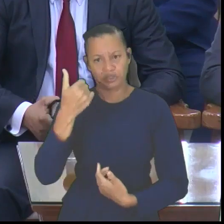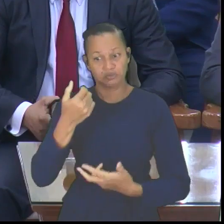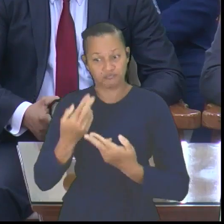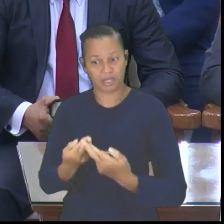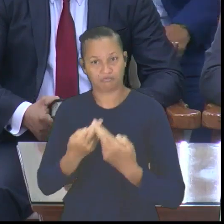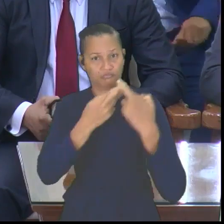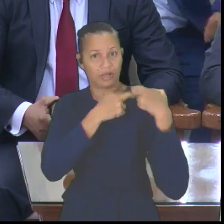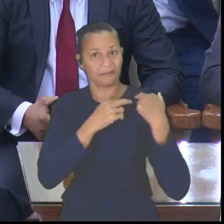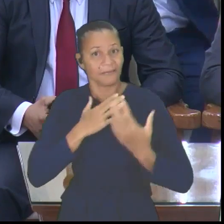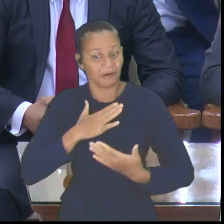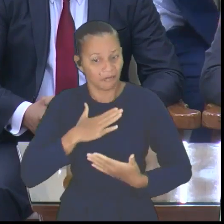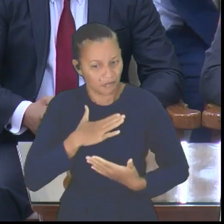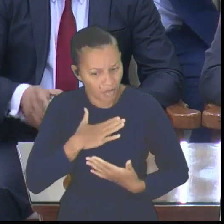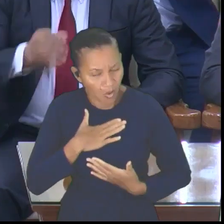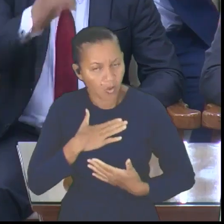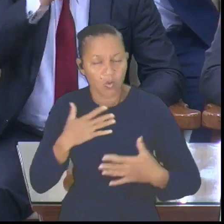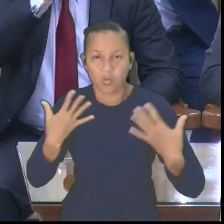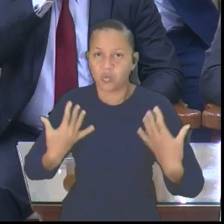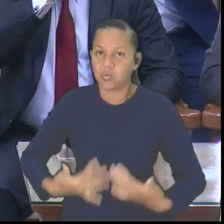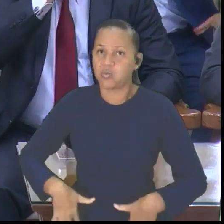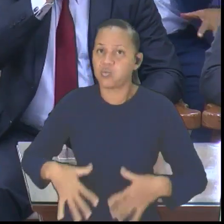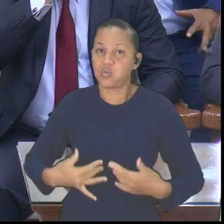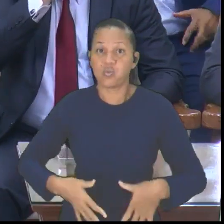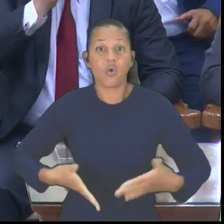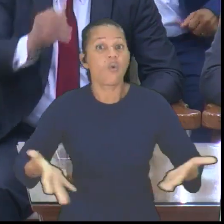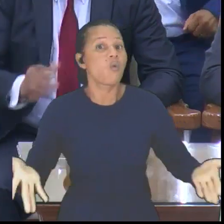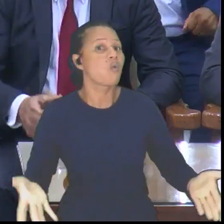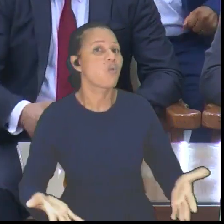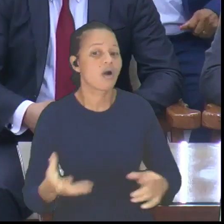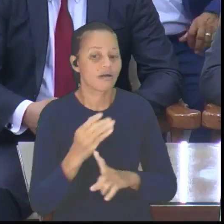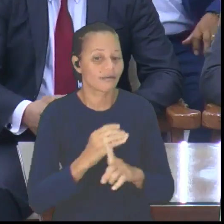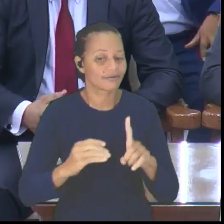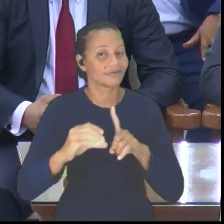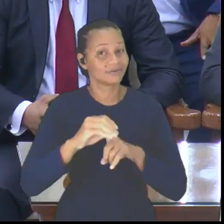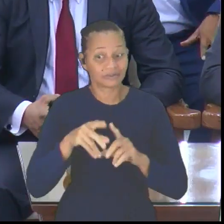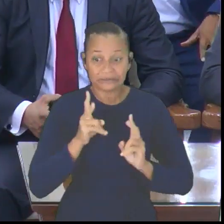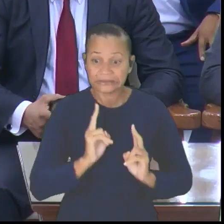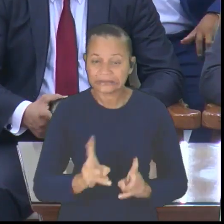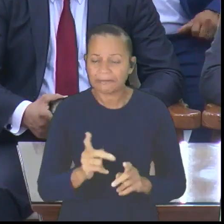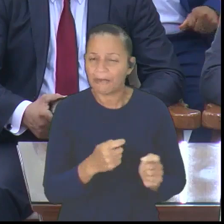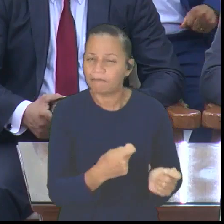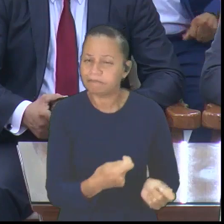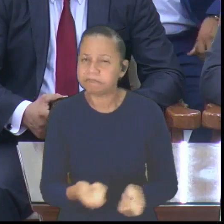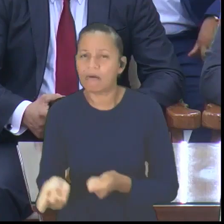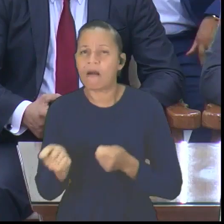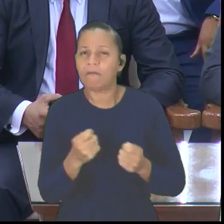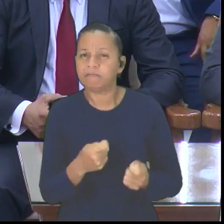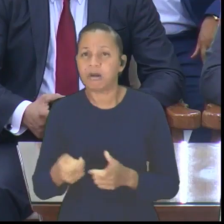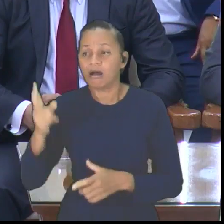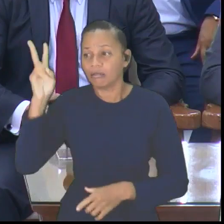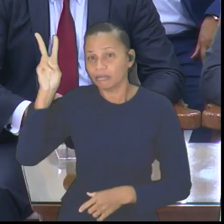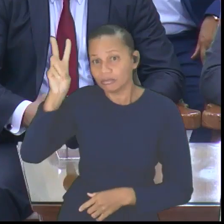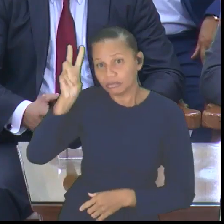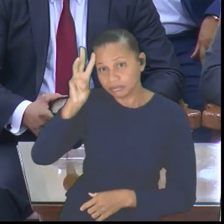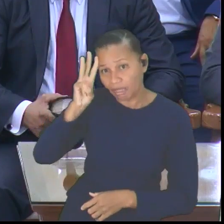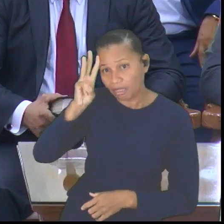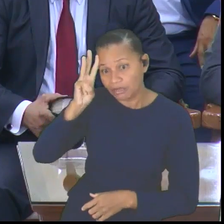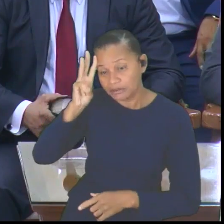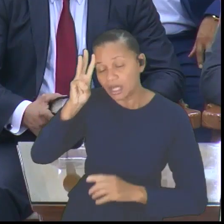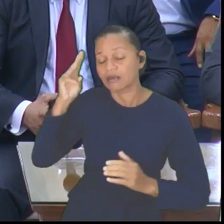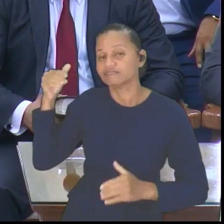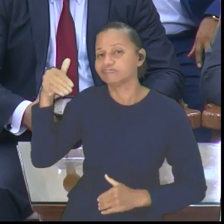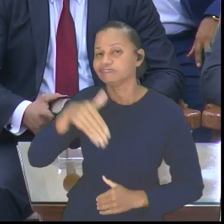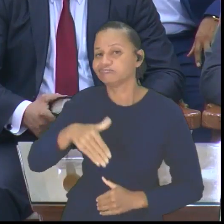grande missão, porque hoje, irmãos, é o culto de terça-feira, onde nós viemos de casa para ouvir